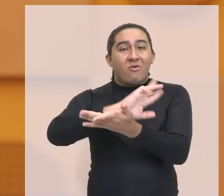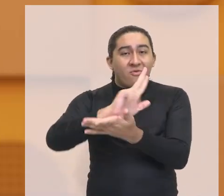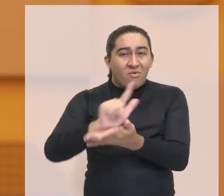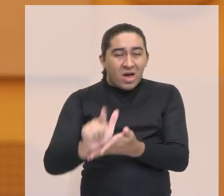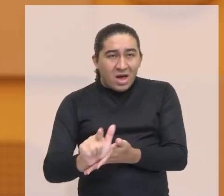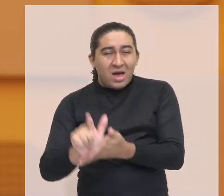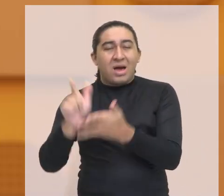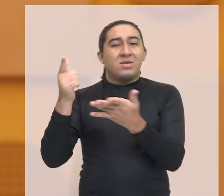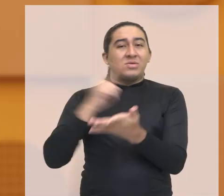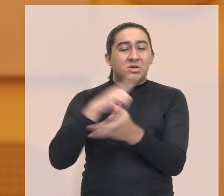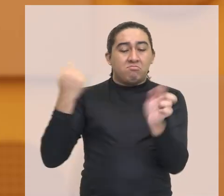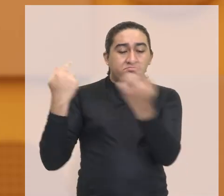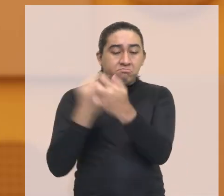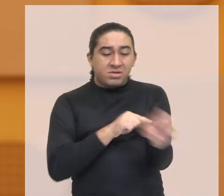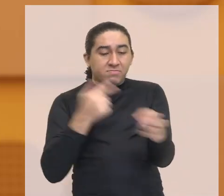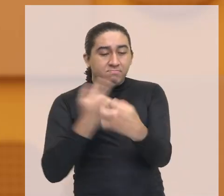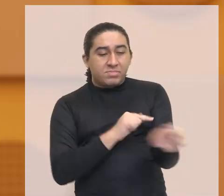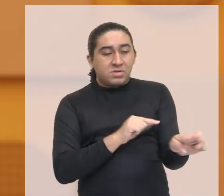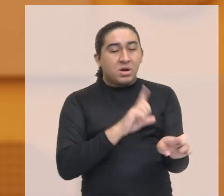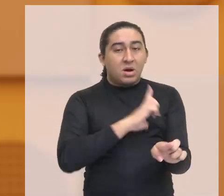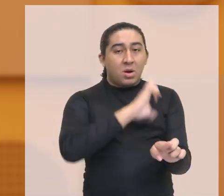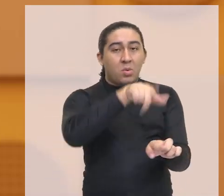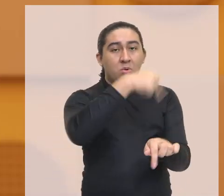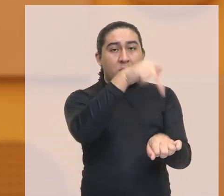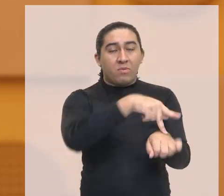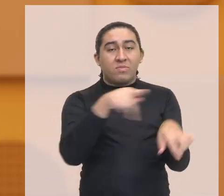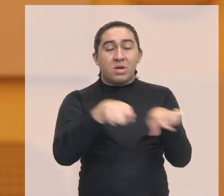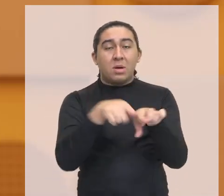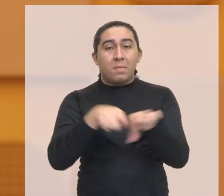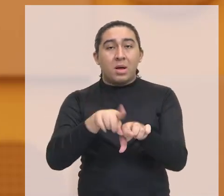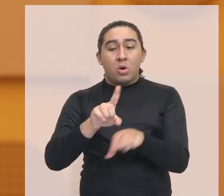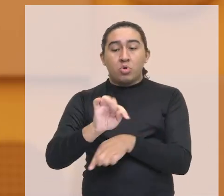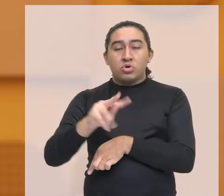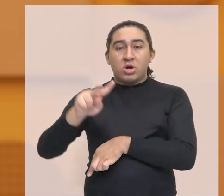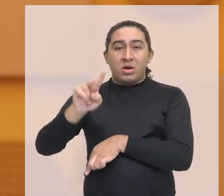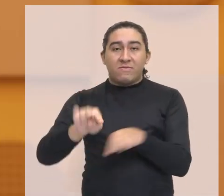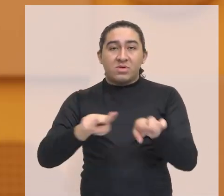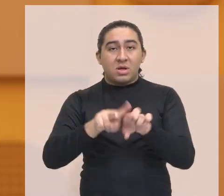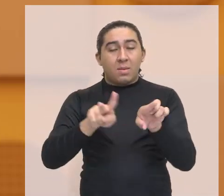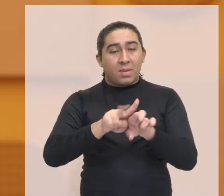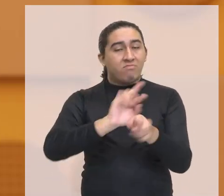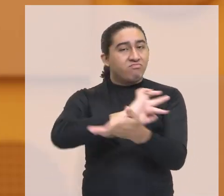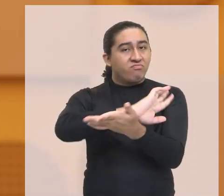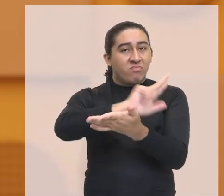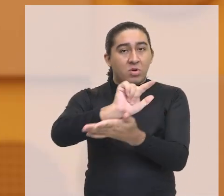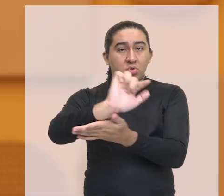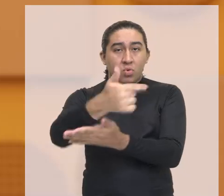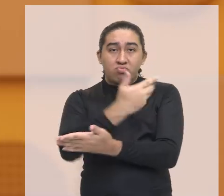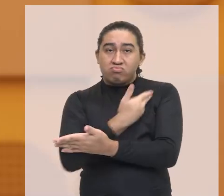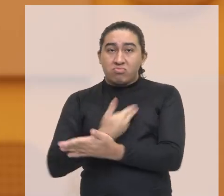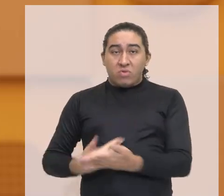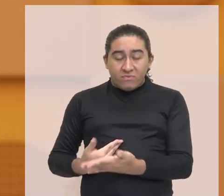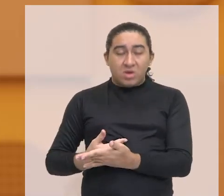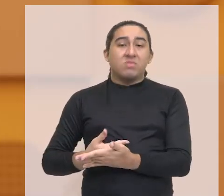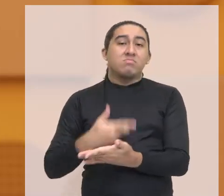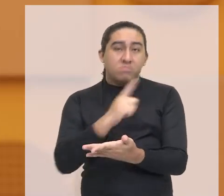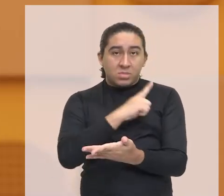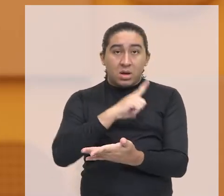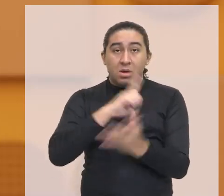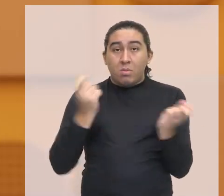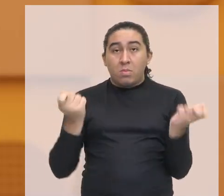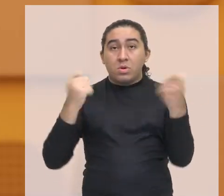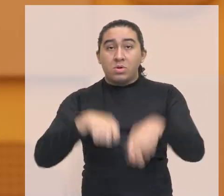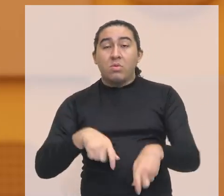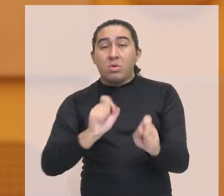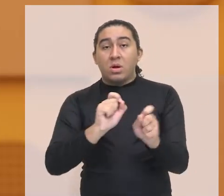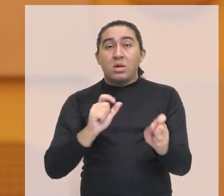repressiva aos seus opositores, o governo de Khrushchev, o governo de Brezhnev, o governo de Gorbachev e outros governos